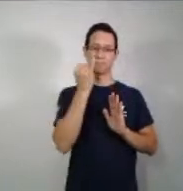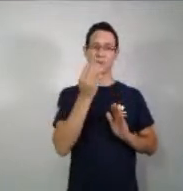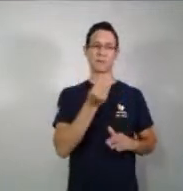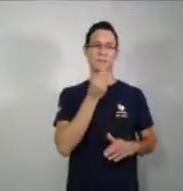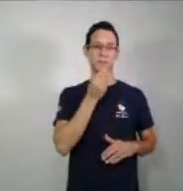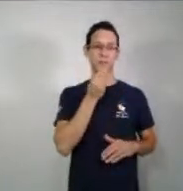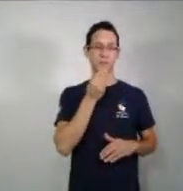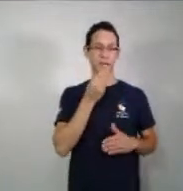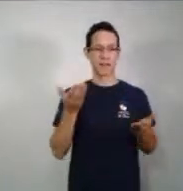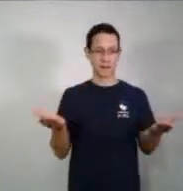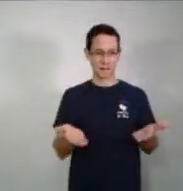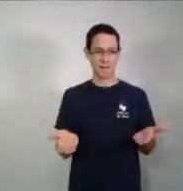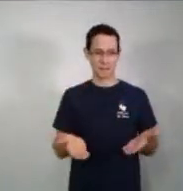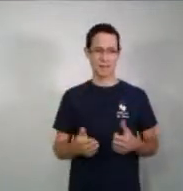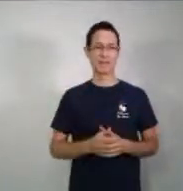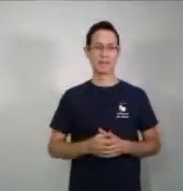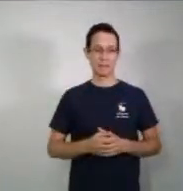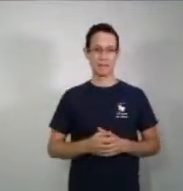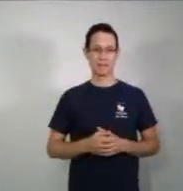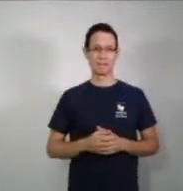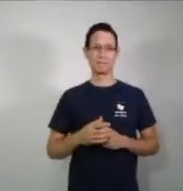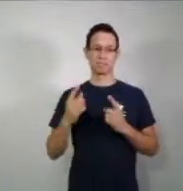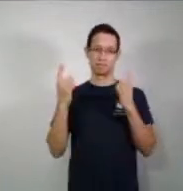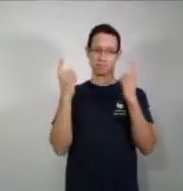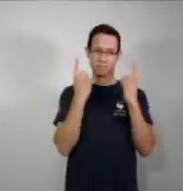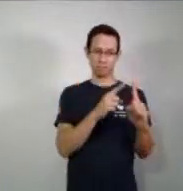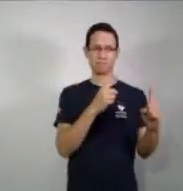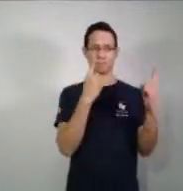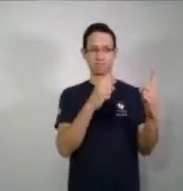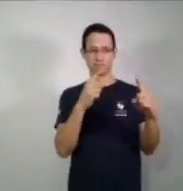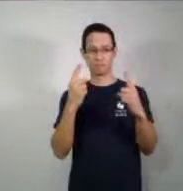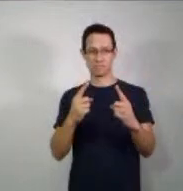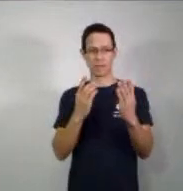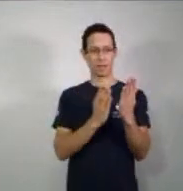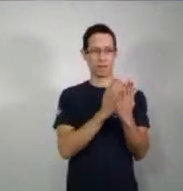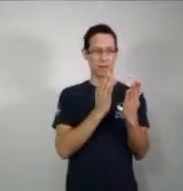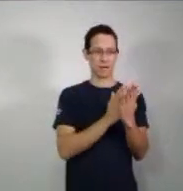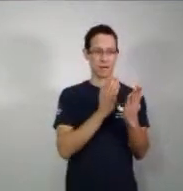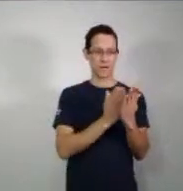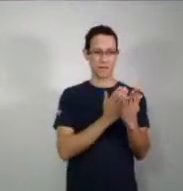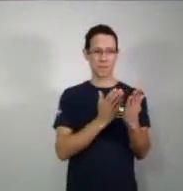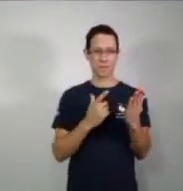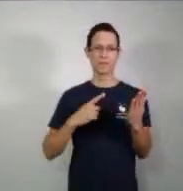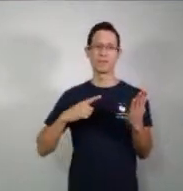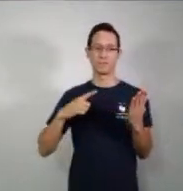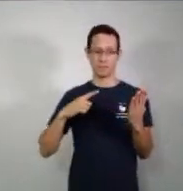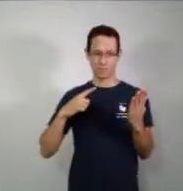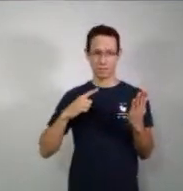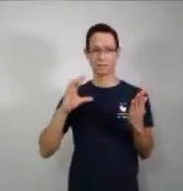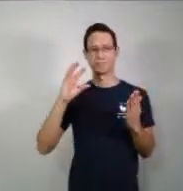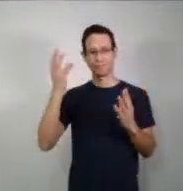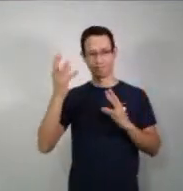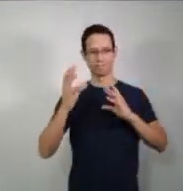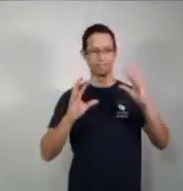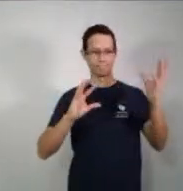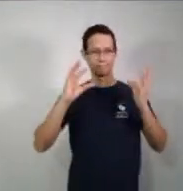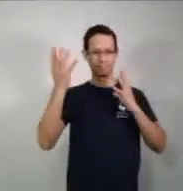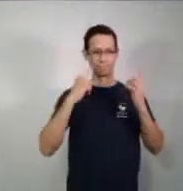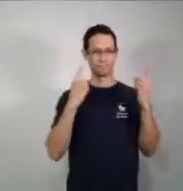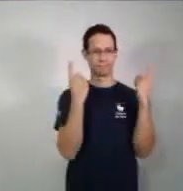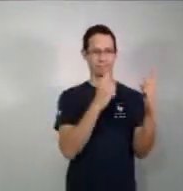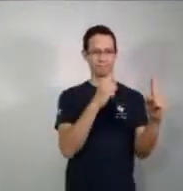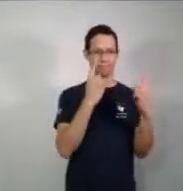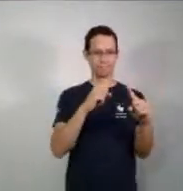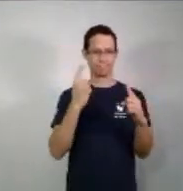nesse momento de ataque ao livro, né, que é o que está acontecendo, né, um ataque,